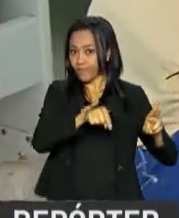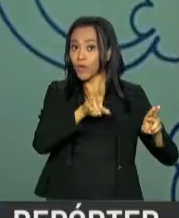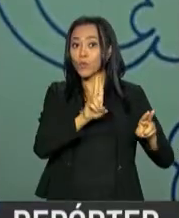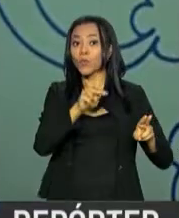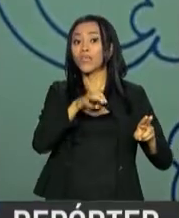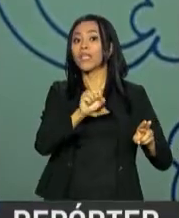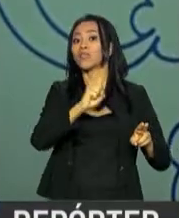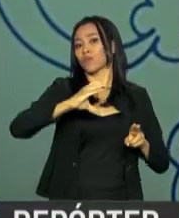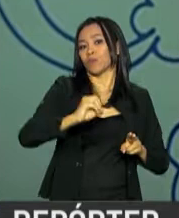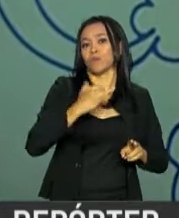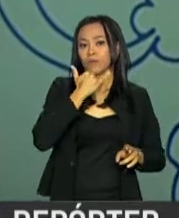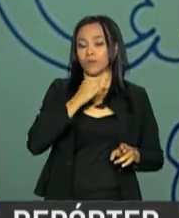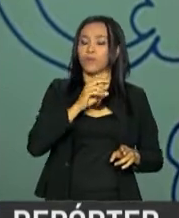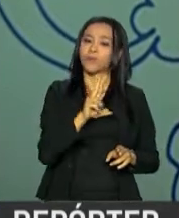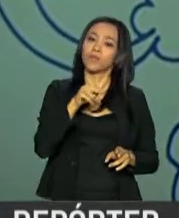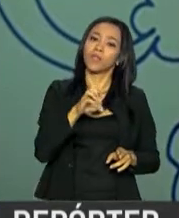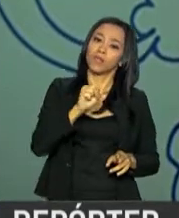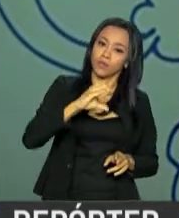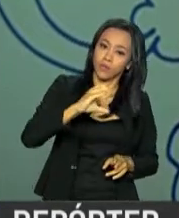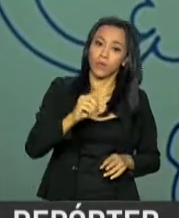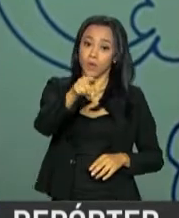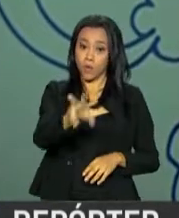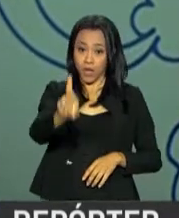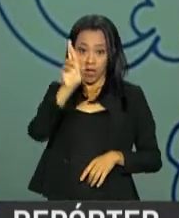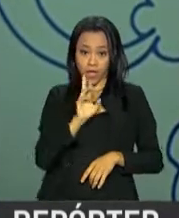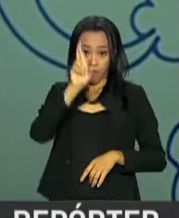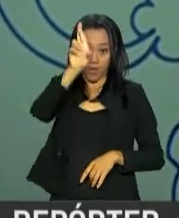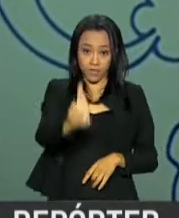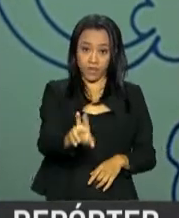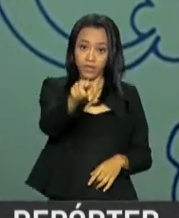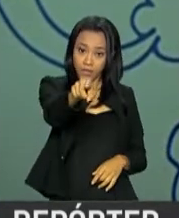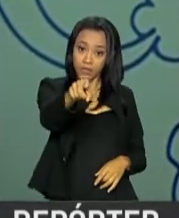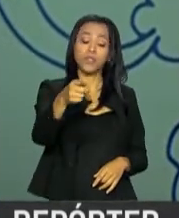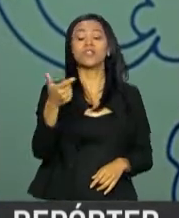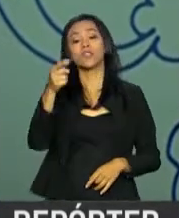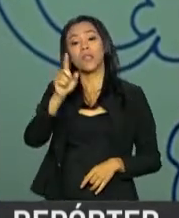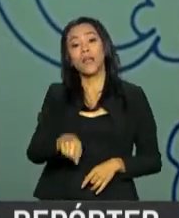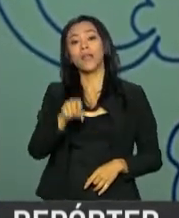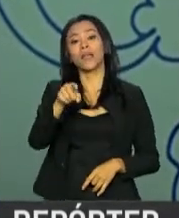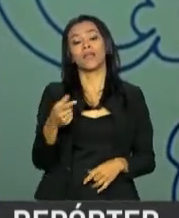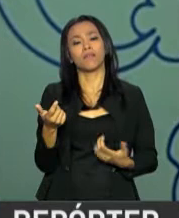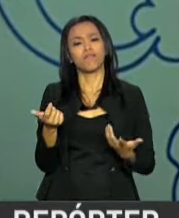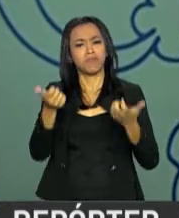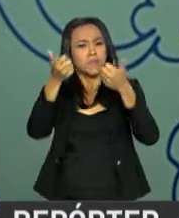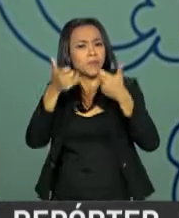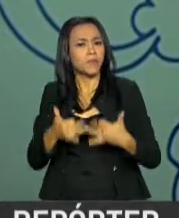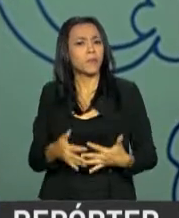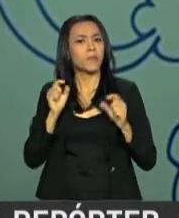Unesco. O representante do Programa das Nações Unidas para o Desenvolvimento, o PNUD, Nick Fabian Sik,